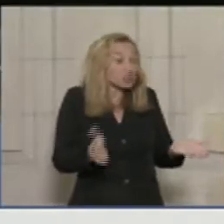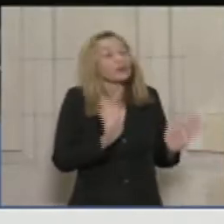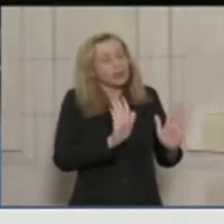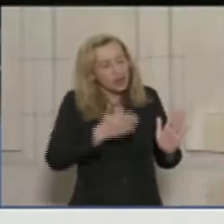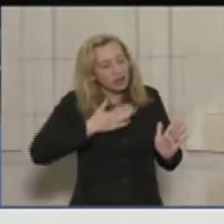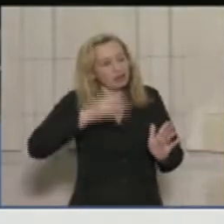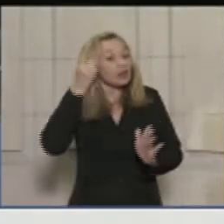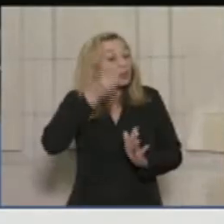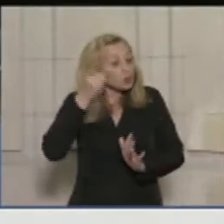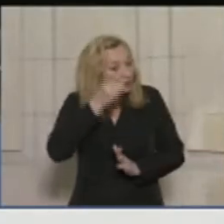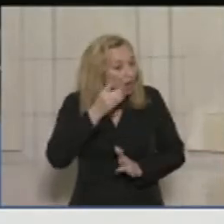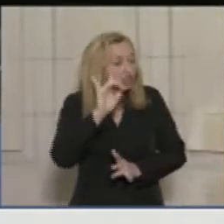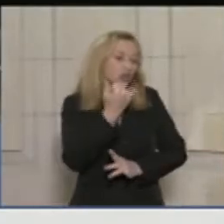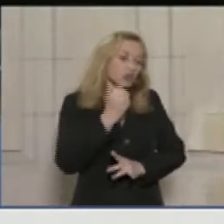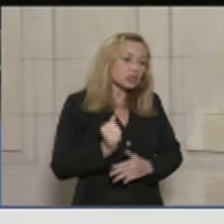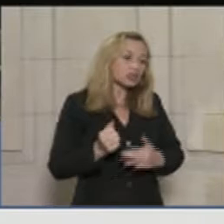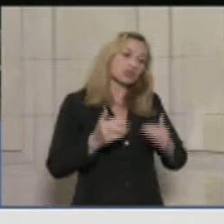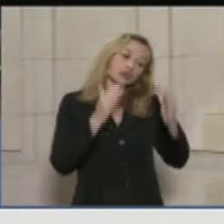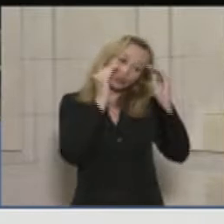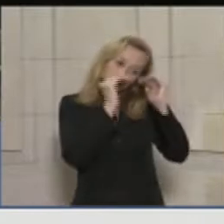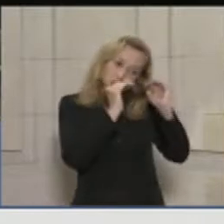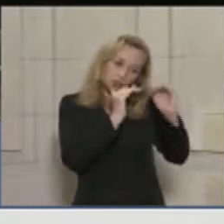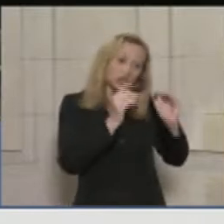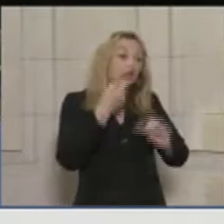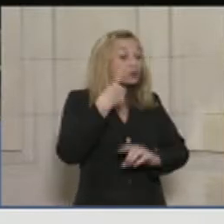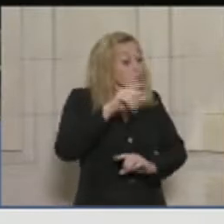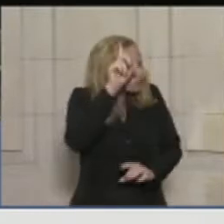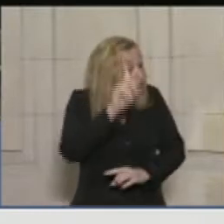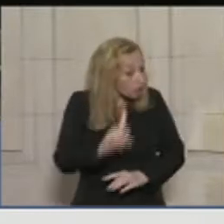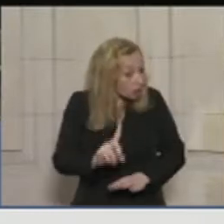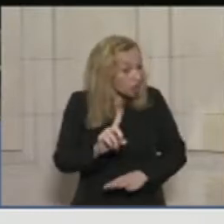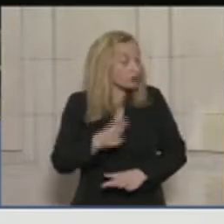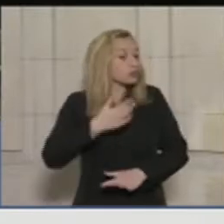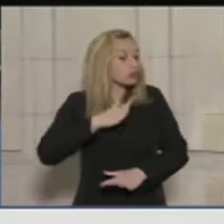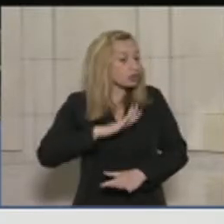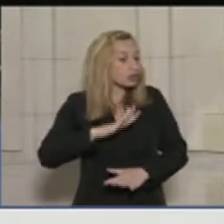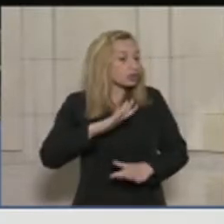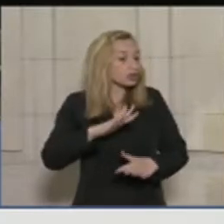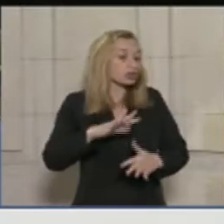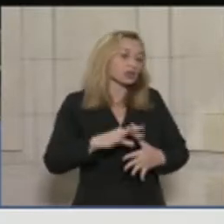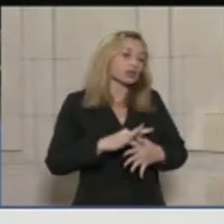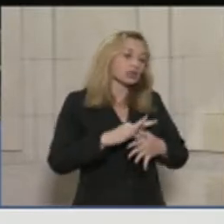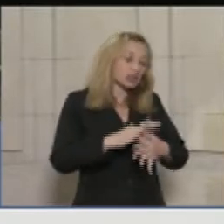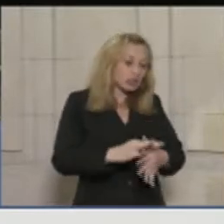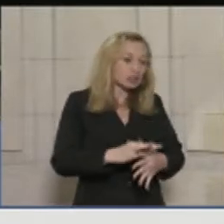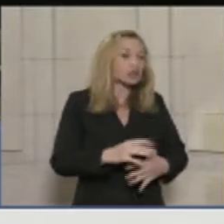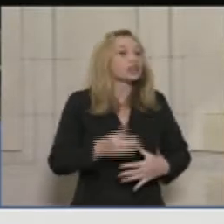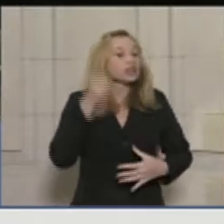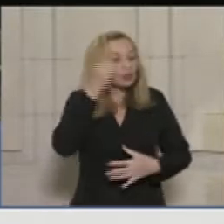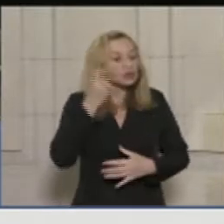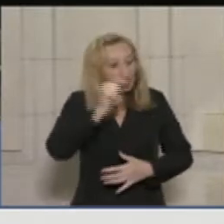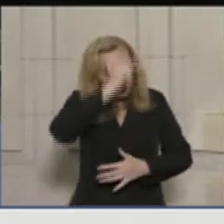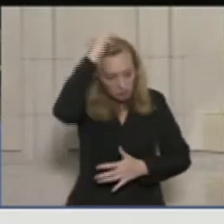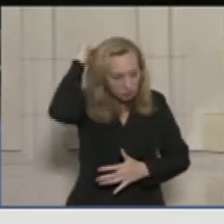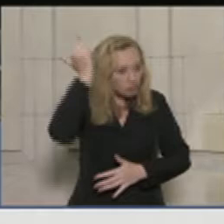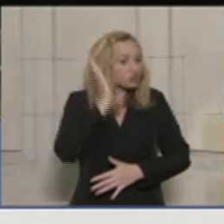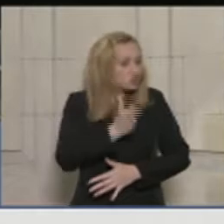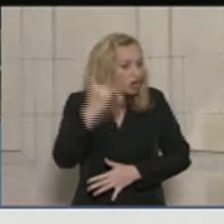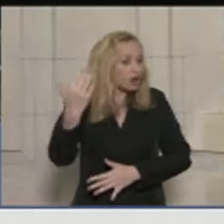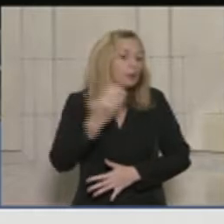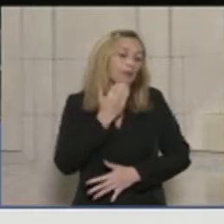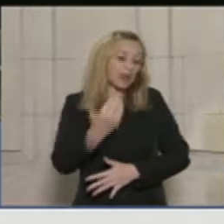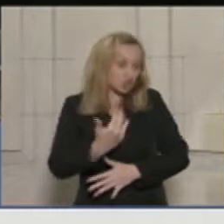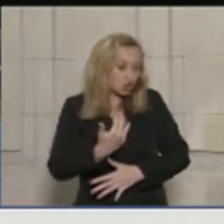todo respeito a Vossa Excelência, é um direito de Vossa Excelência, a liderança, deputado Luiz Paulo, já fez a solicitação,